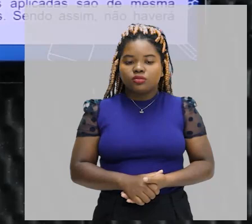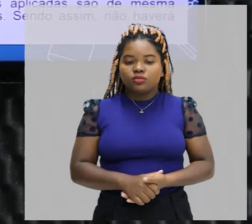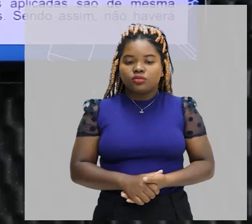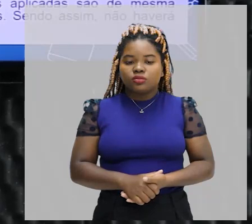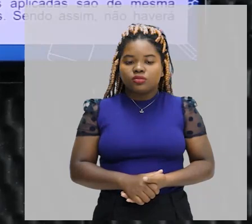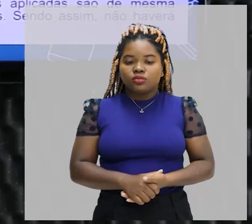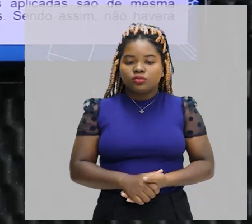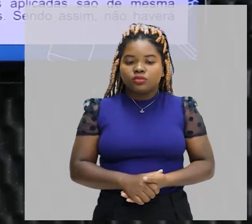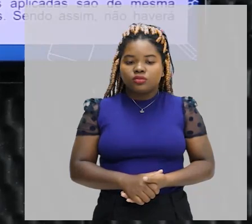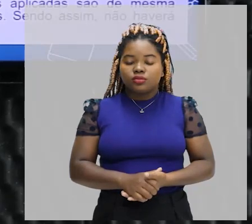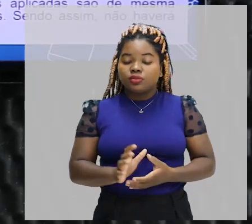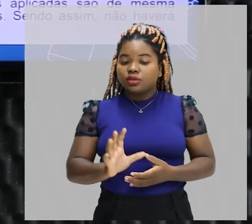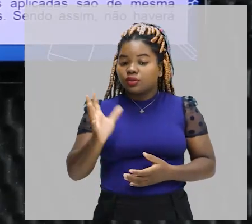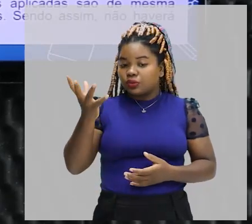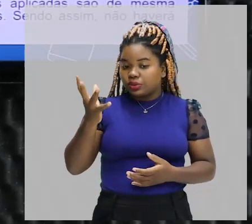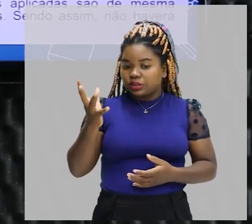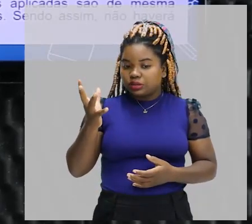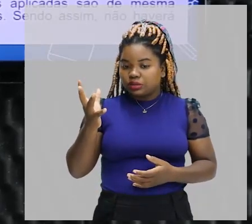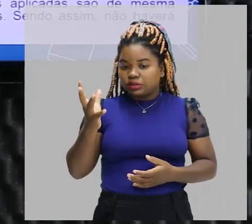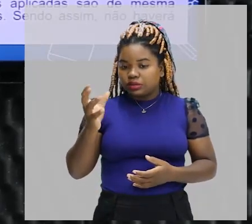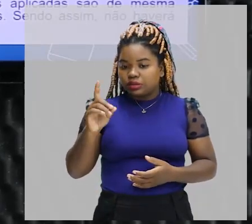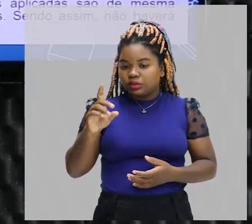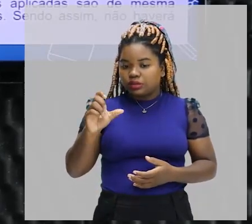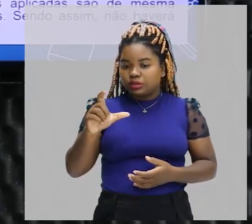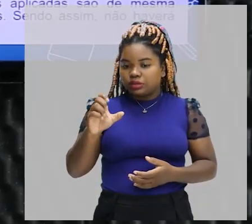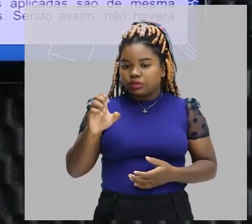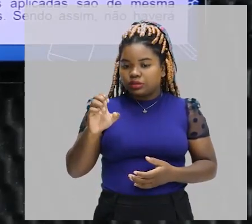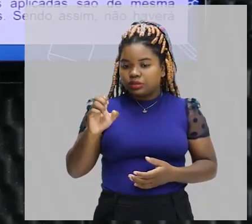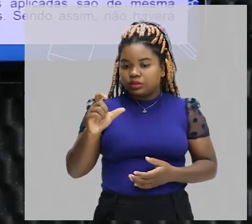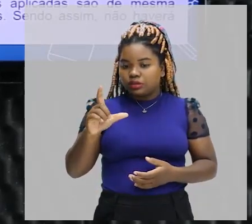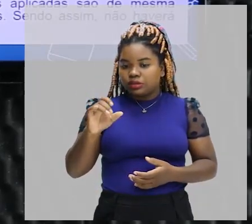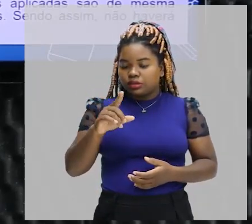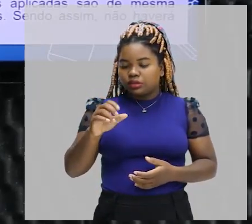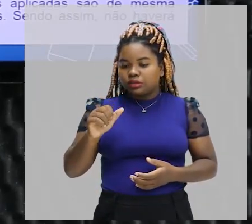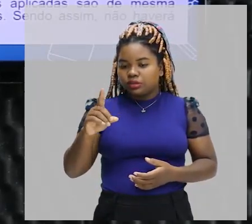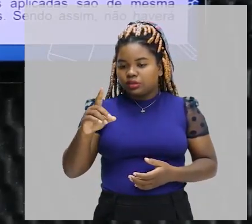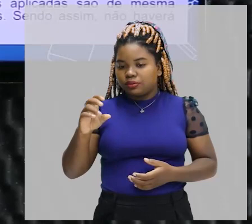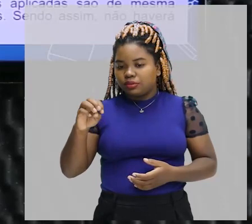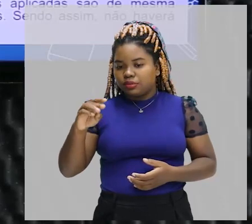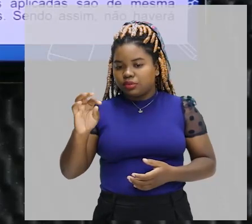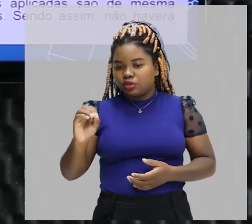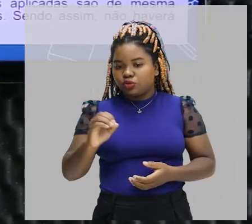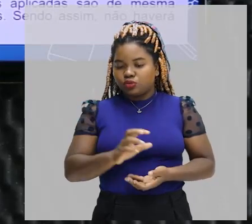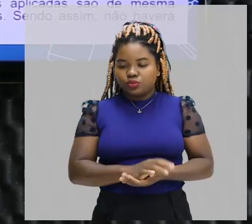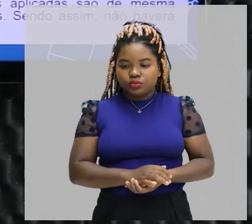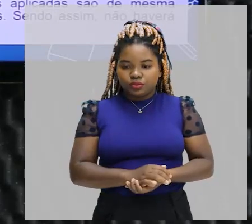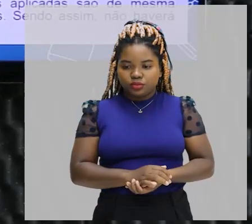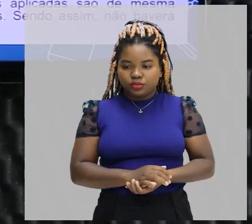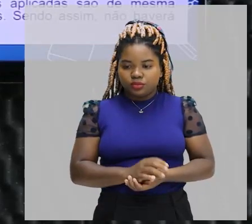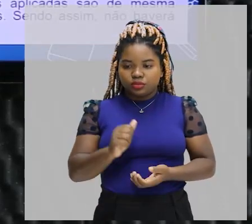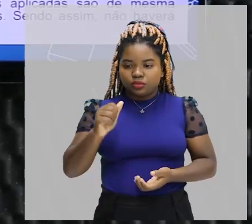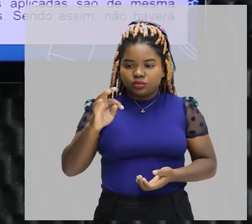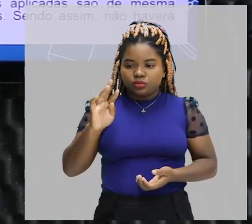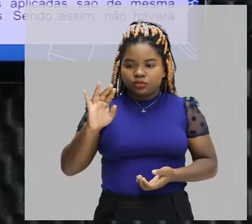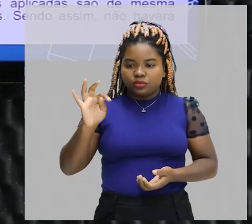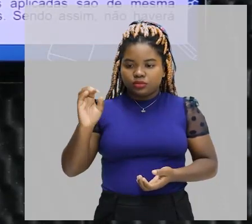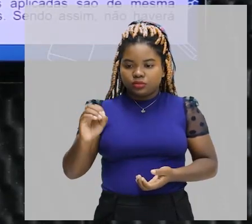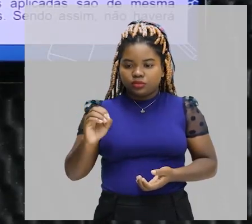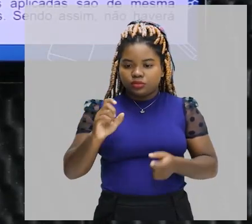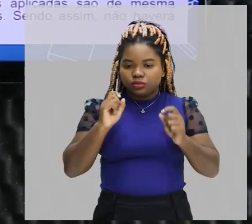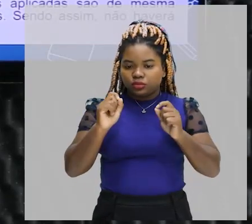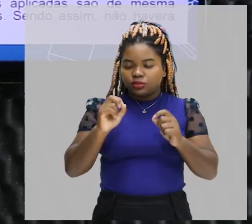para o deslizamento, para que esse deslizamento ele não seja um deslizamento eterno, tá certo? O atrito ele vai